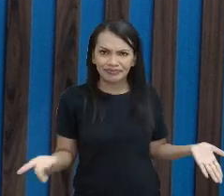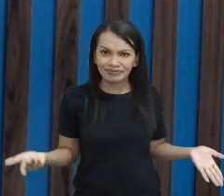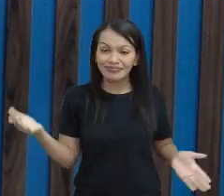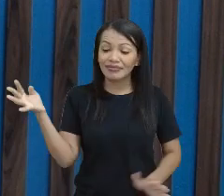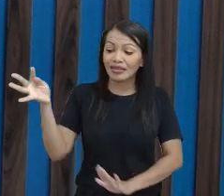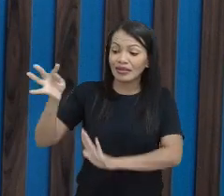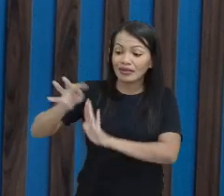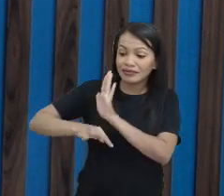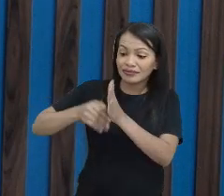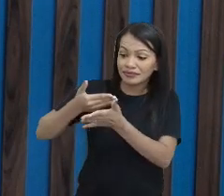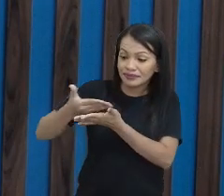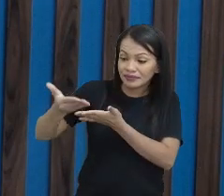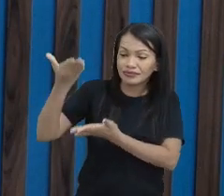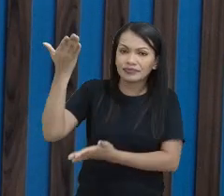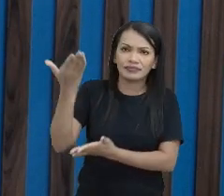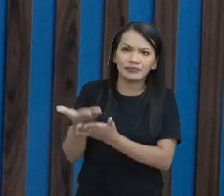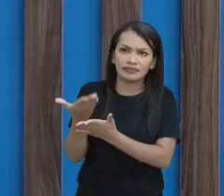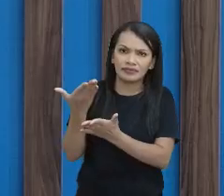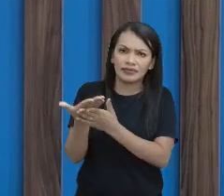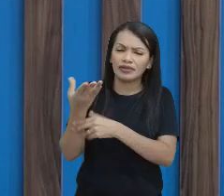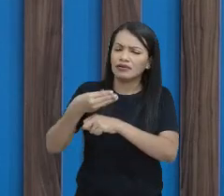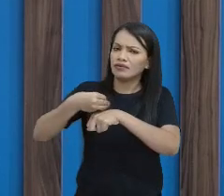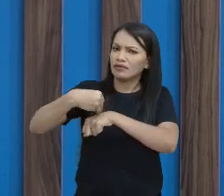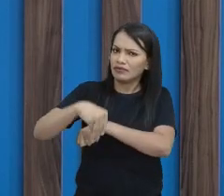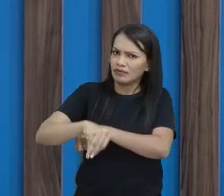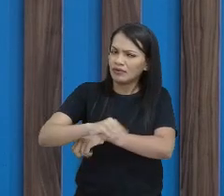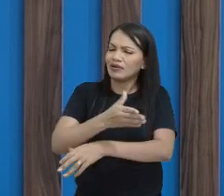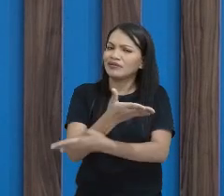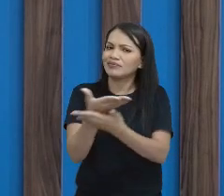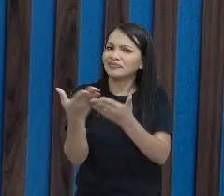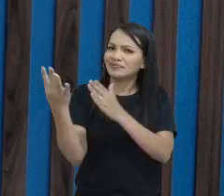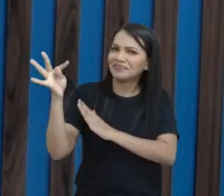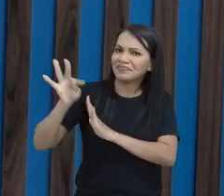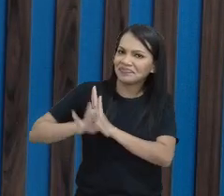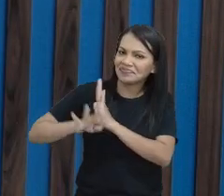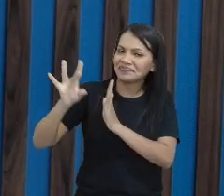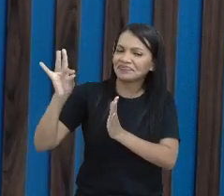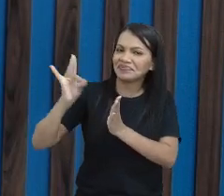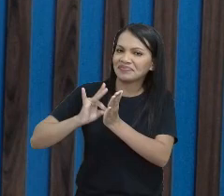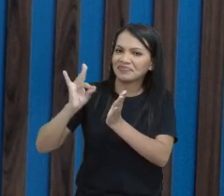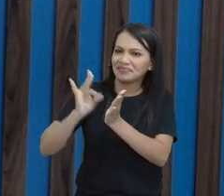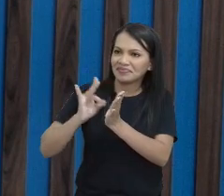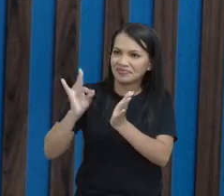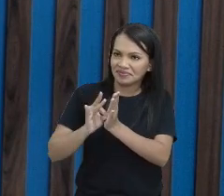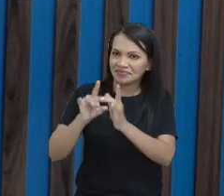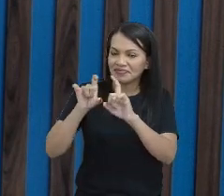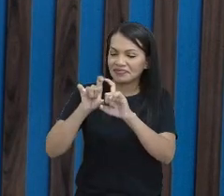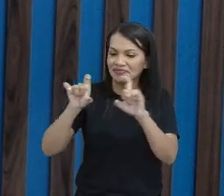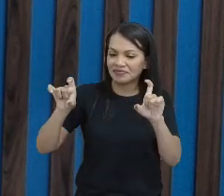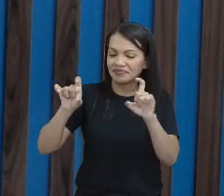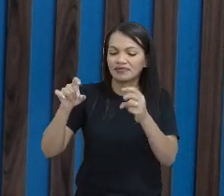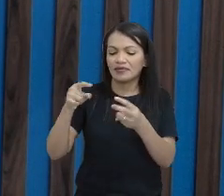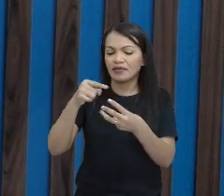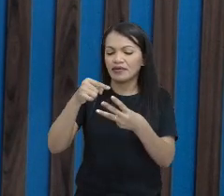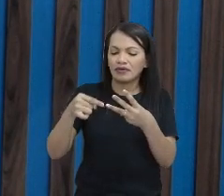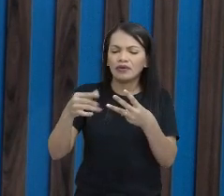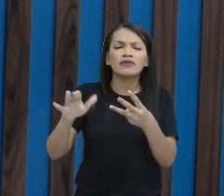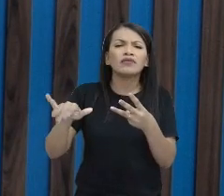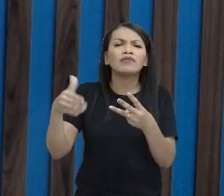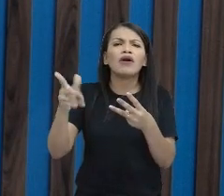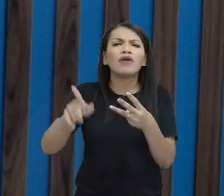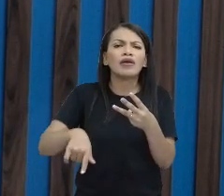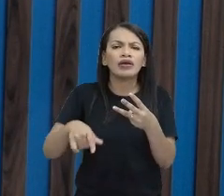professora Adriana? Eu vou dar um spoiler que eu trouxe o texto original, uma paráfrase e uma paródia. Mas qual é